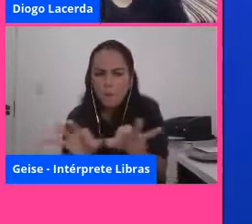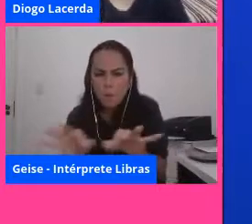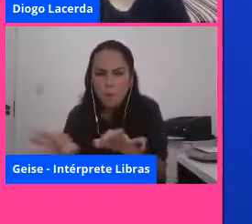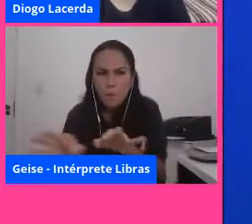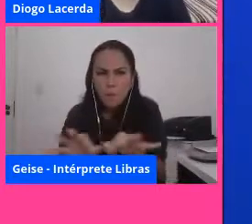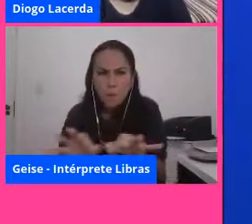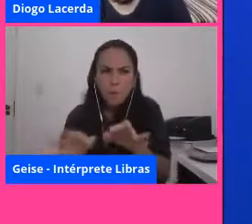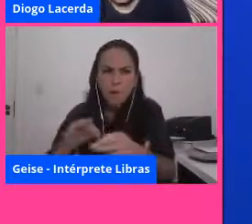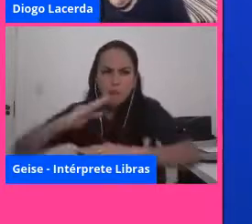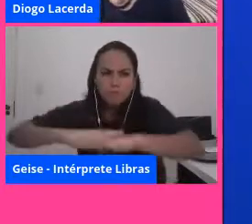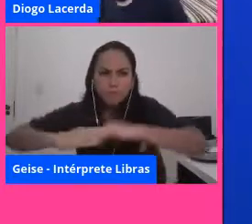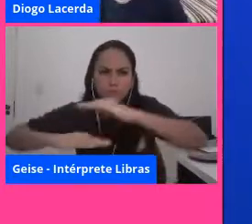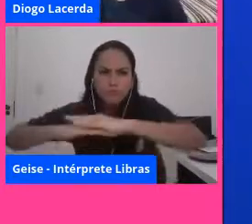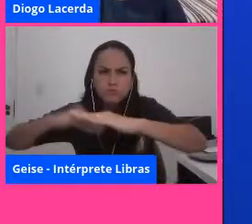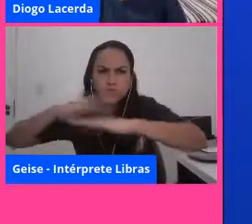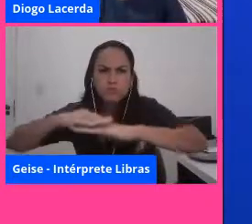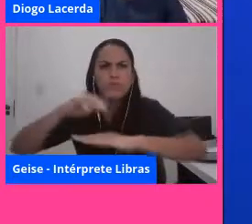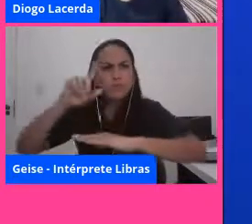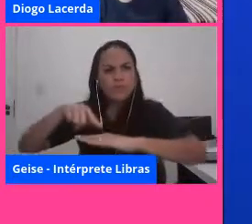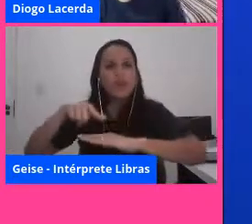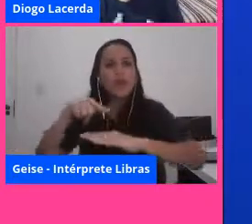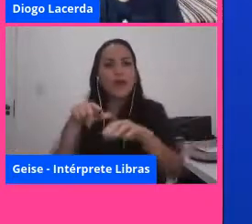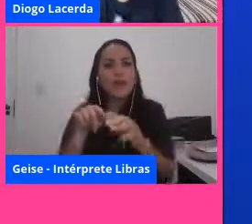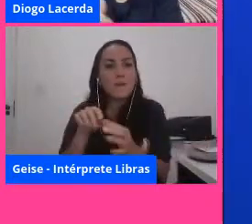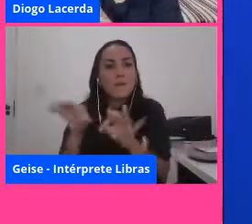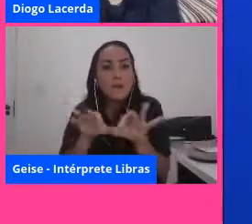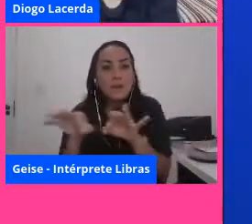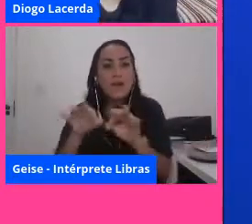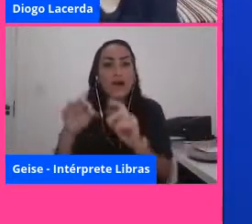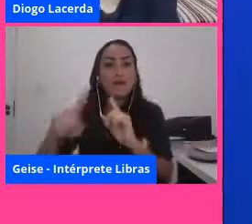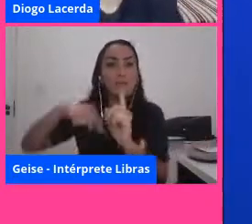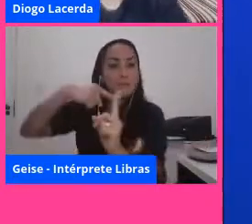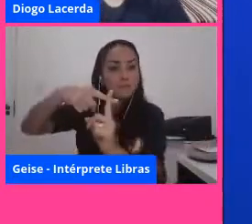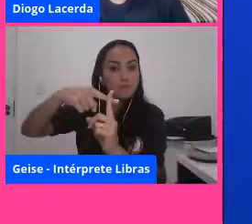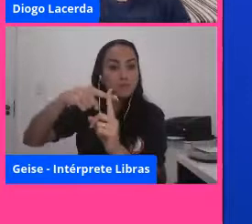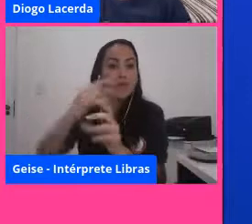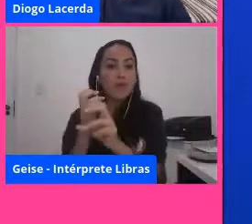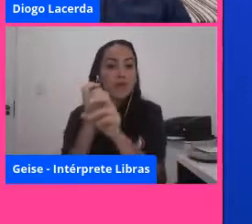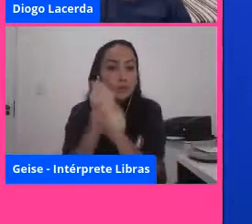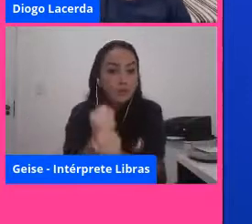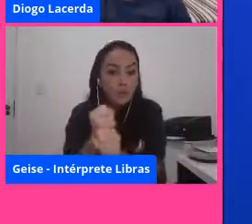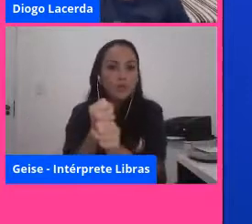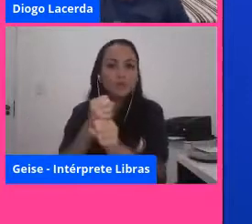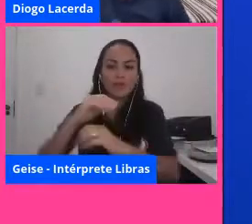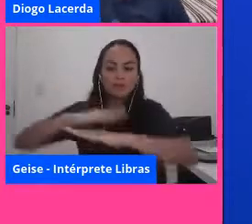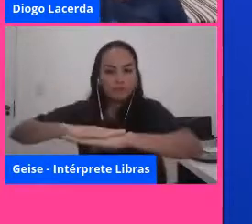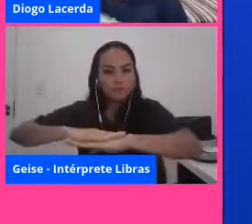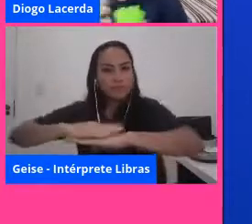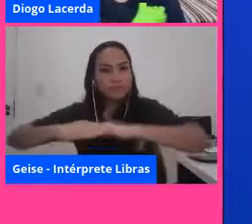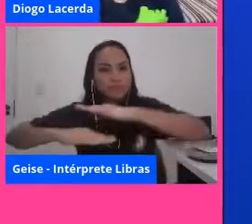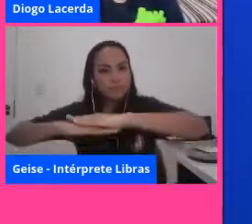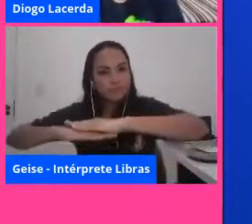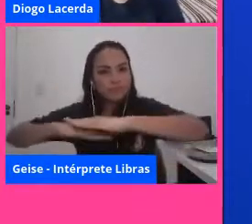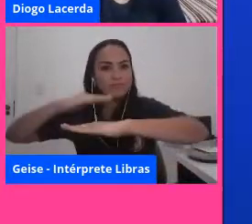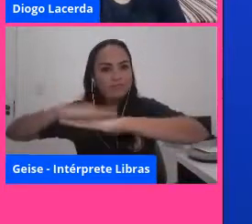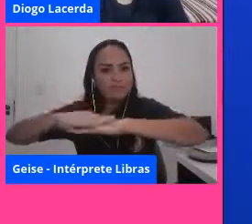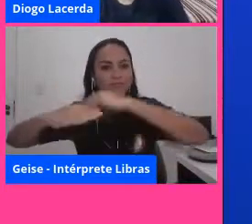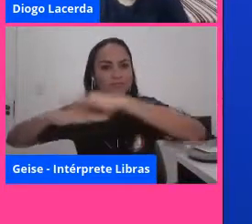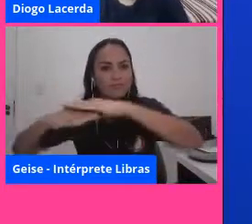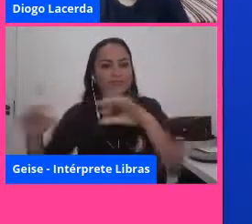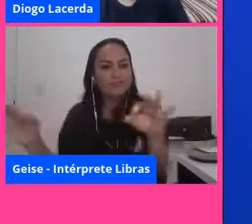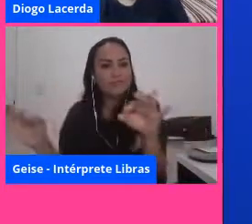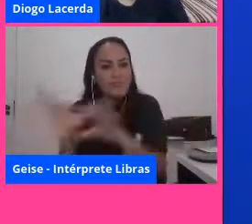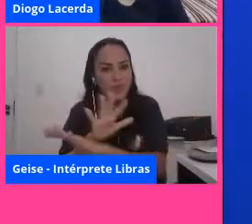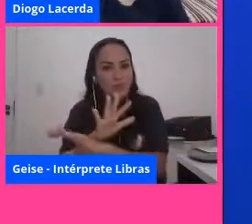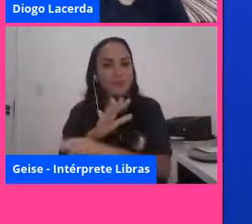adicionando camada por camada. E depois você vai ter uma peça fabricada, vai ter uma peça pronta, igual a essa daqui, ou igual